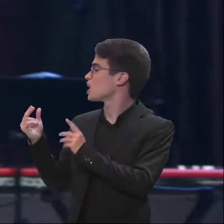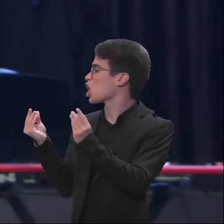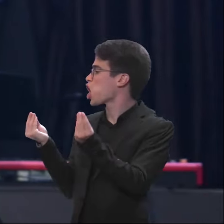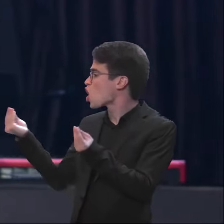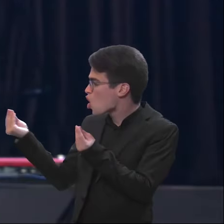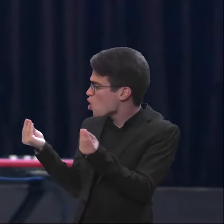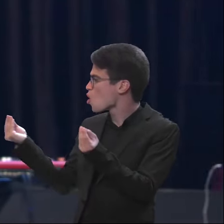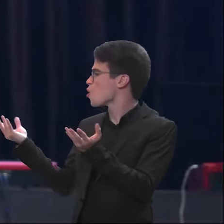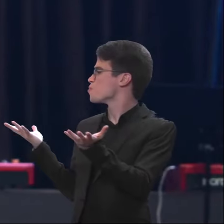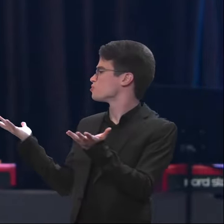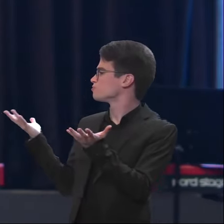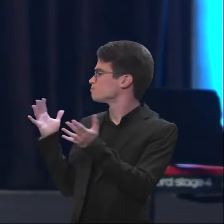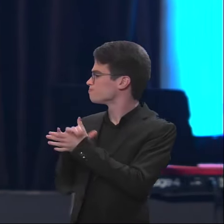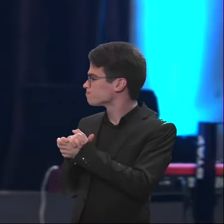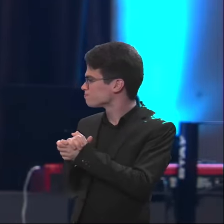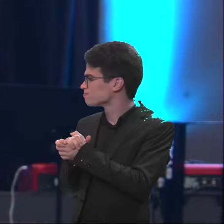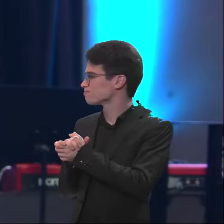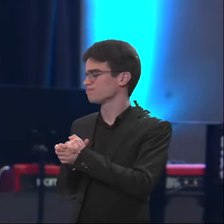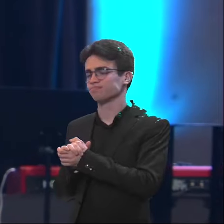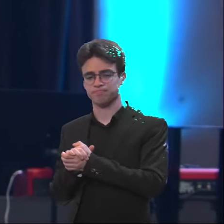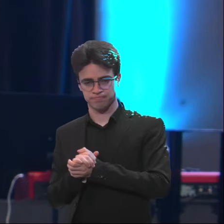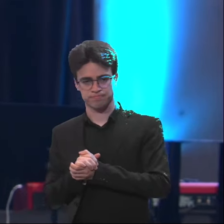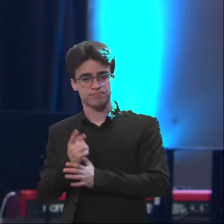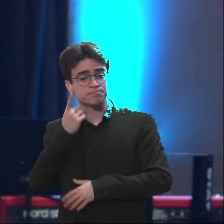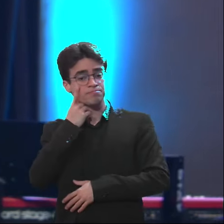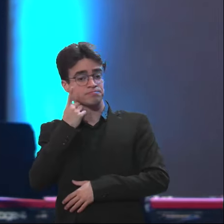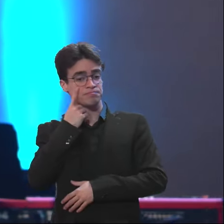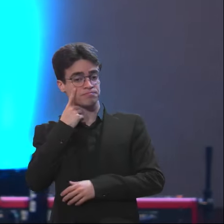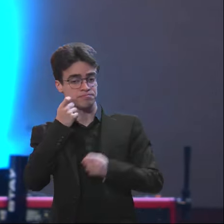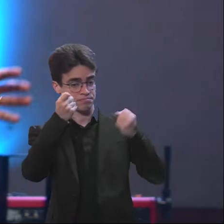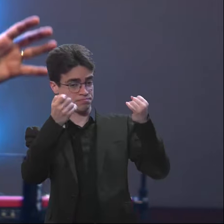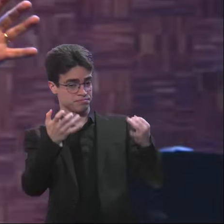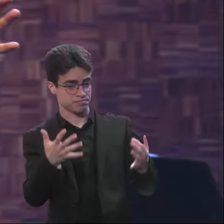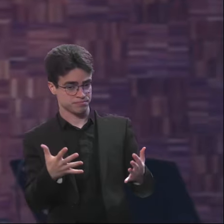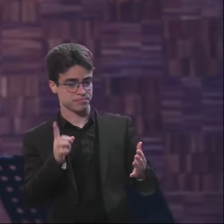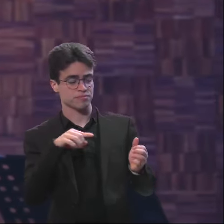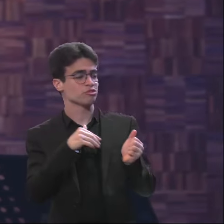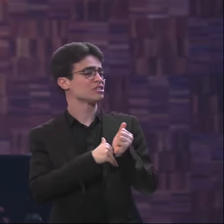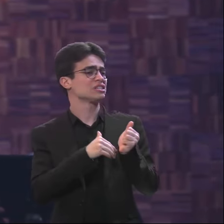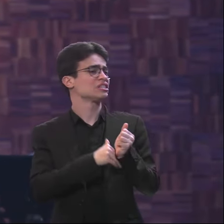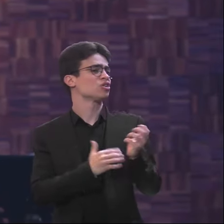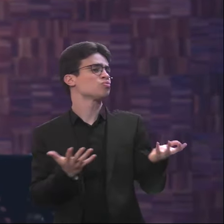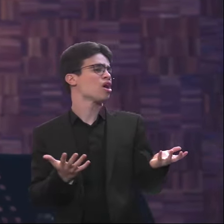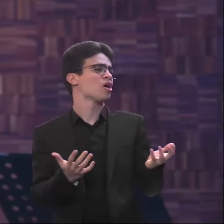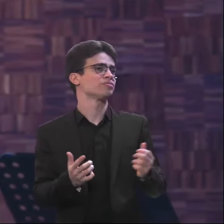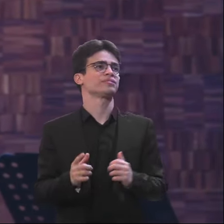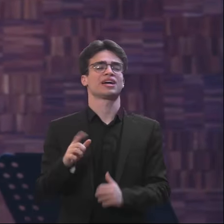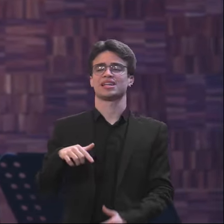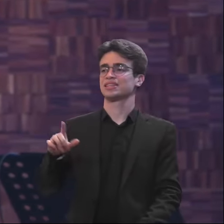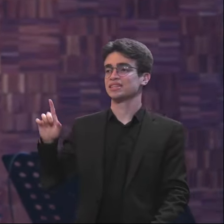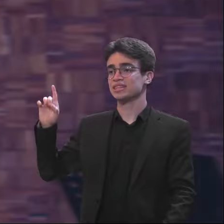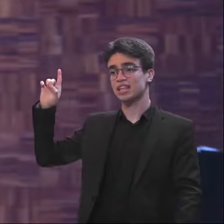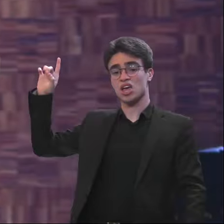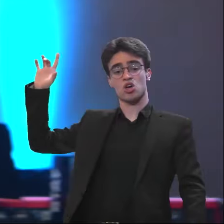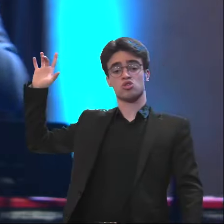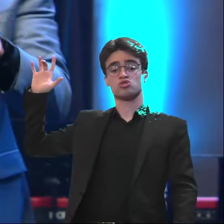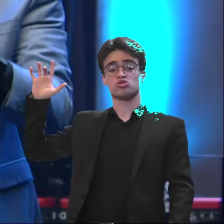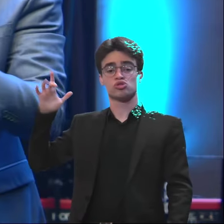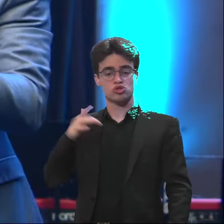batalhas invisíveis? Sabe qual é o segredo? A visita de Deus.